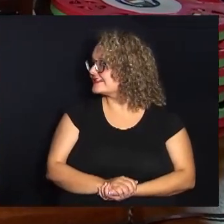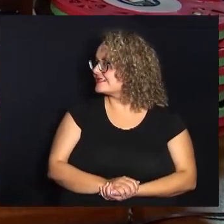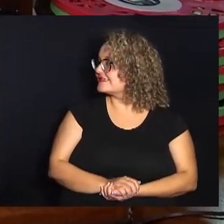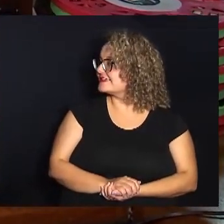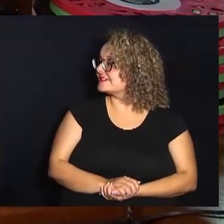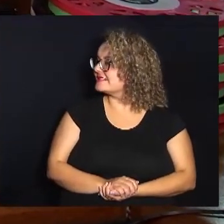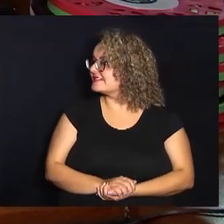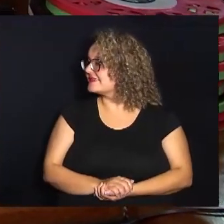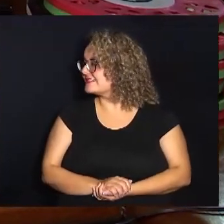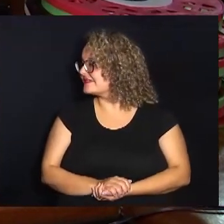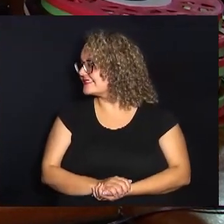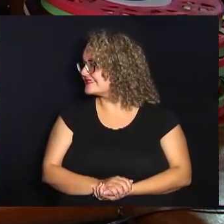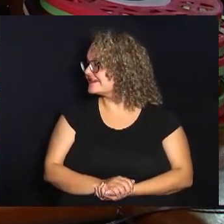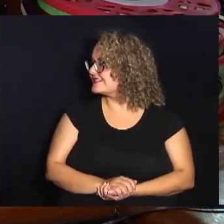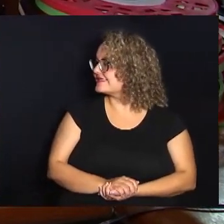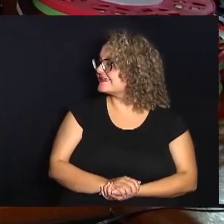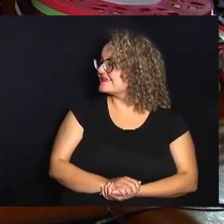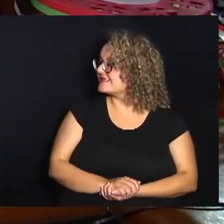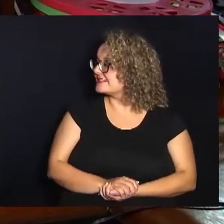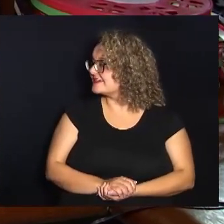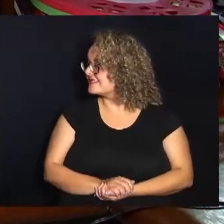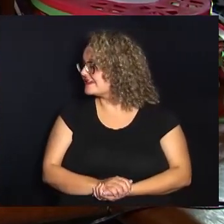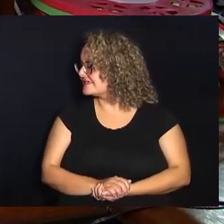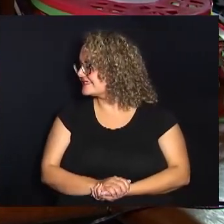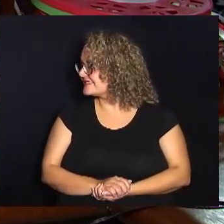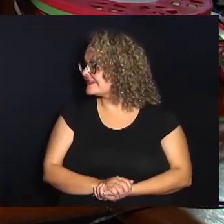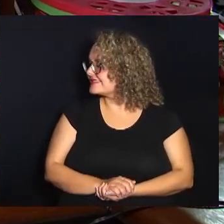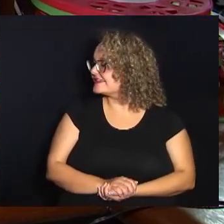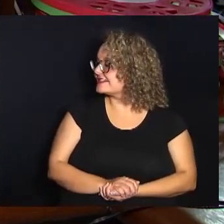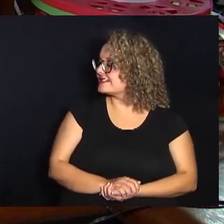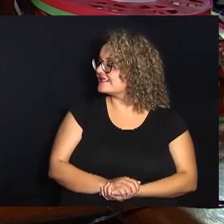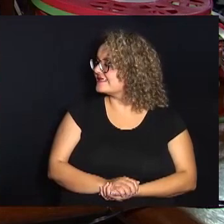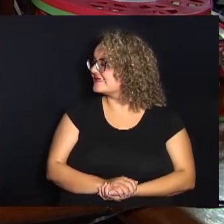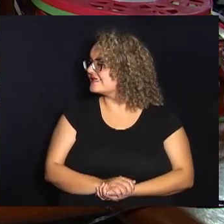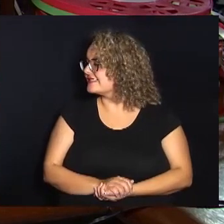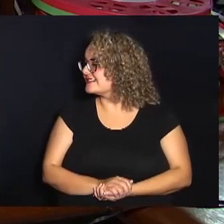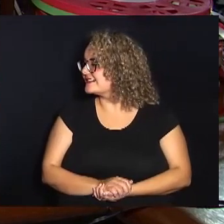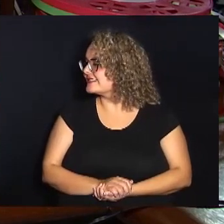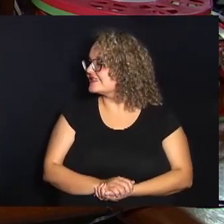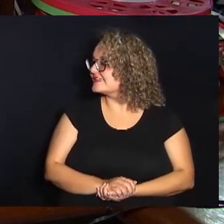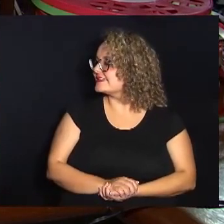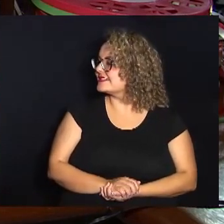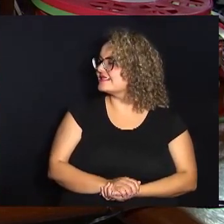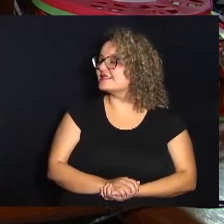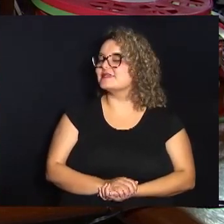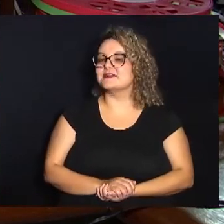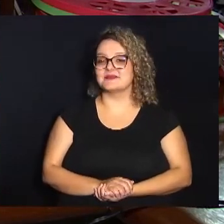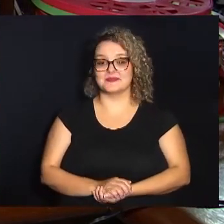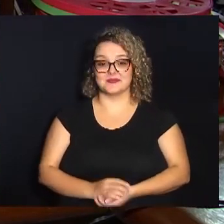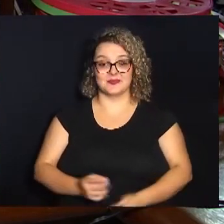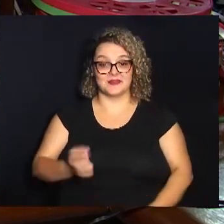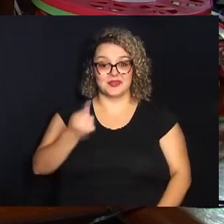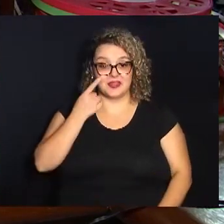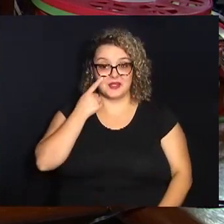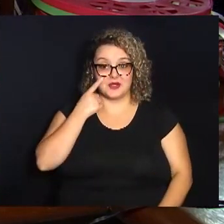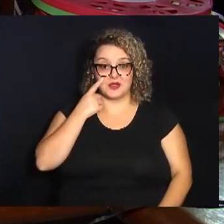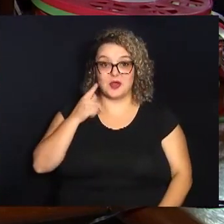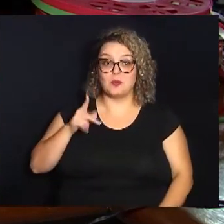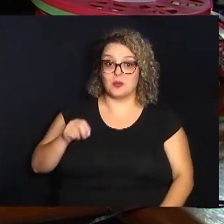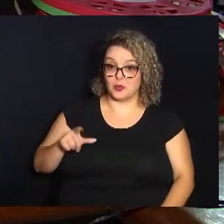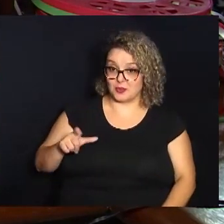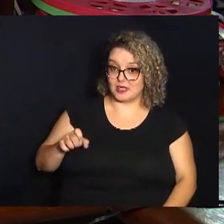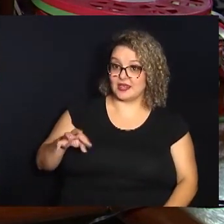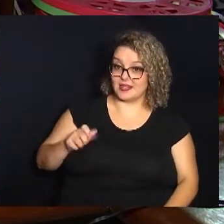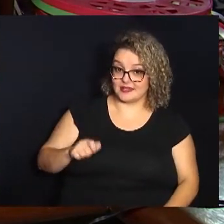ganhou o coração do Brasil. Ela que pode ser feita de diversas formas. Frita, cozida, mais molinha ou